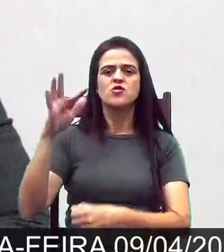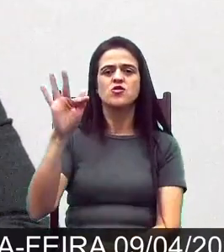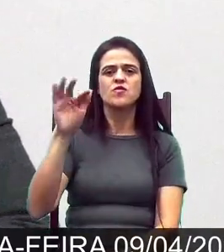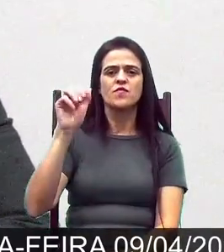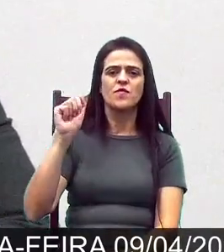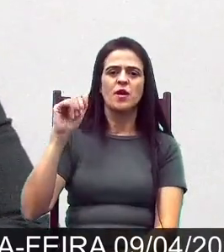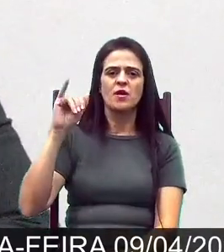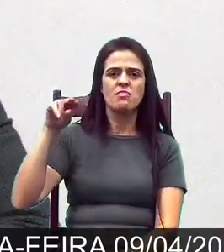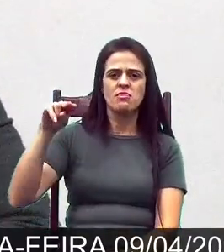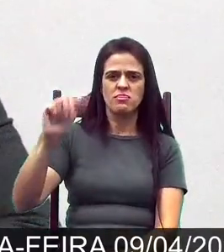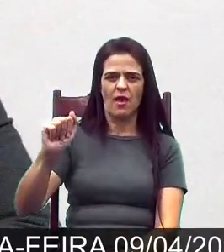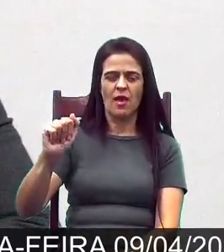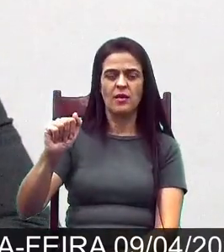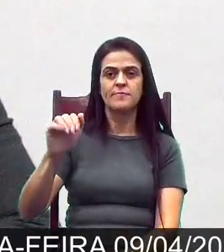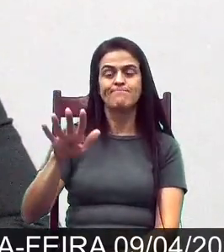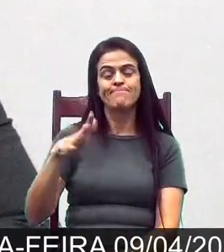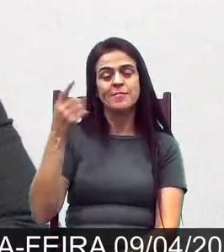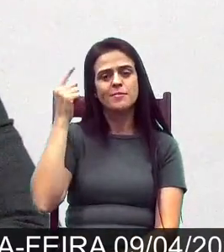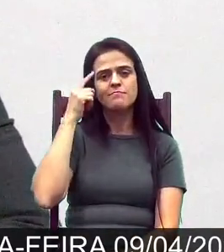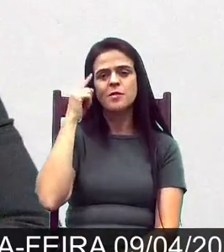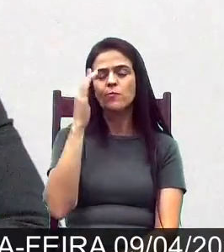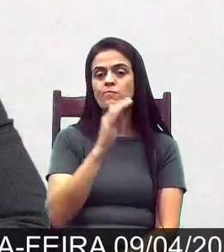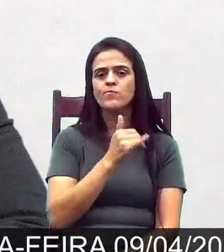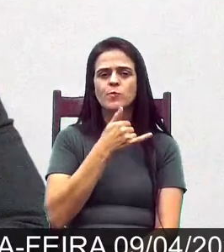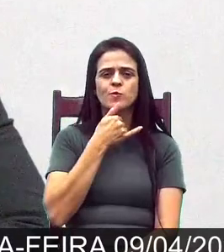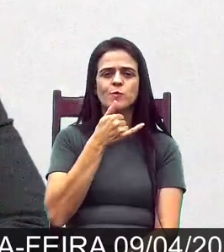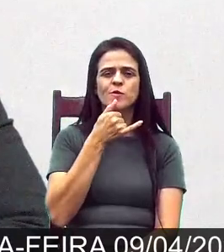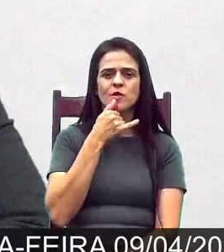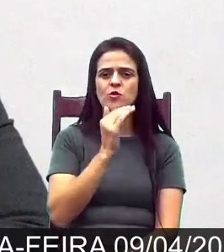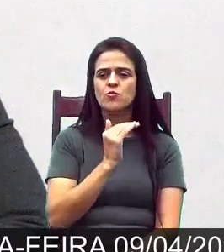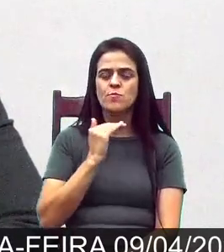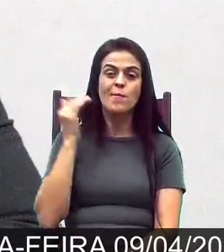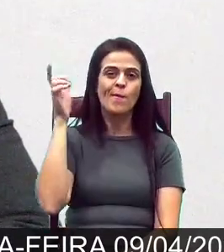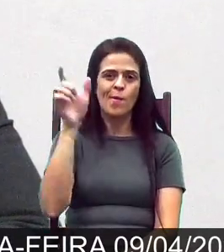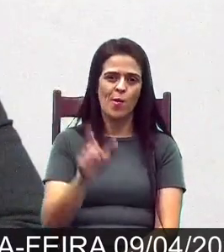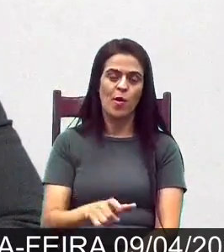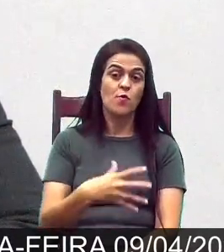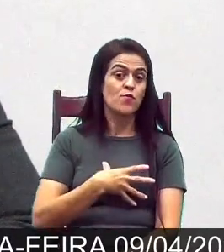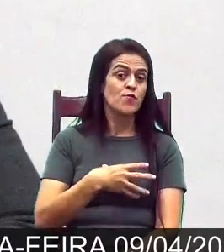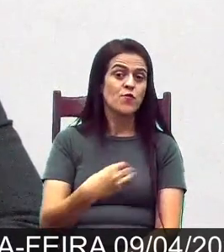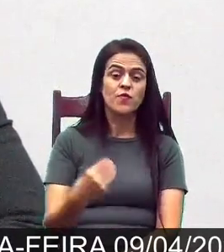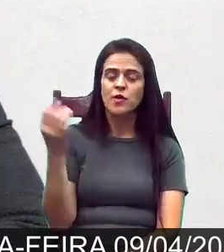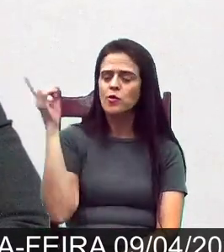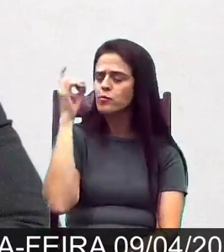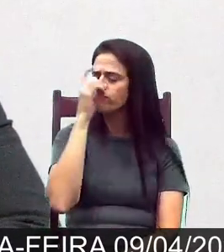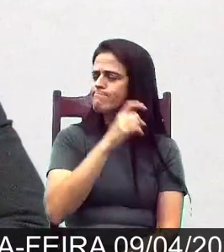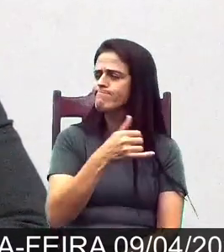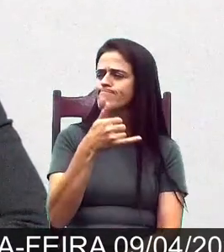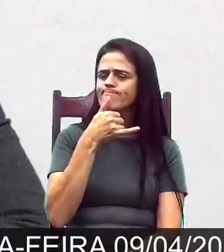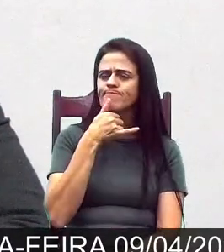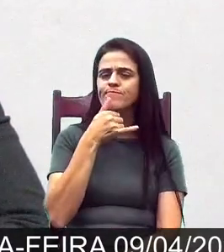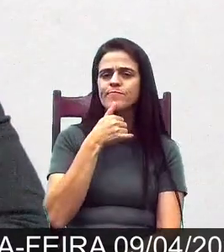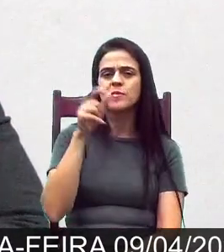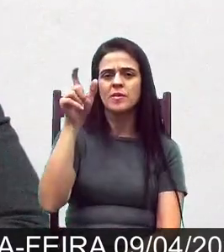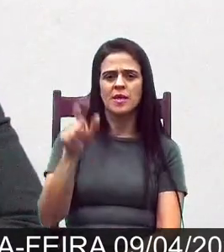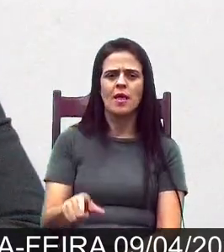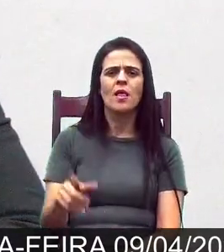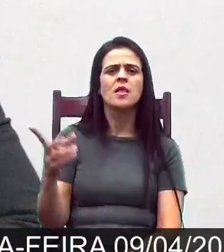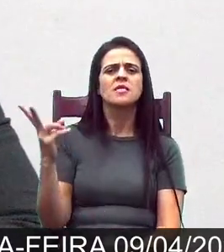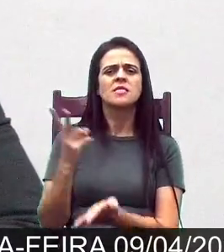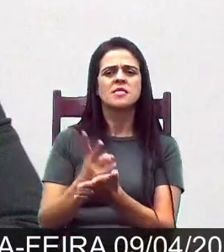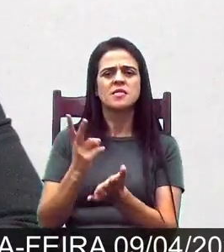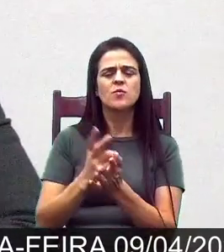pouco falava do luto parental, da perda de um filho. O Zé Eliseu, que é